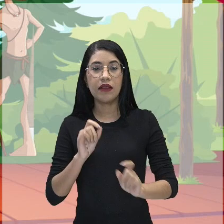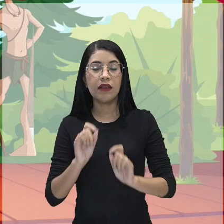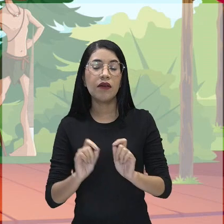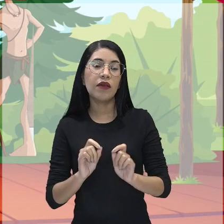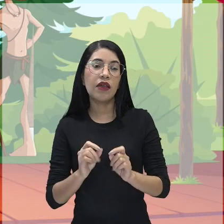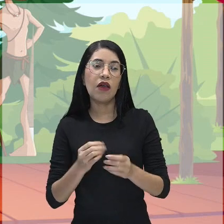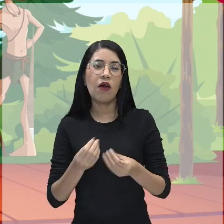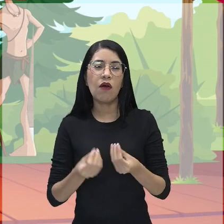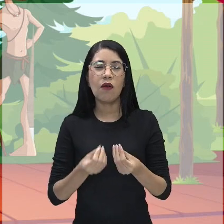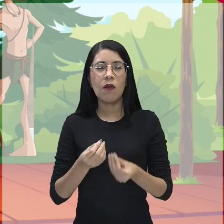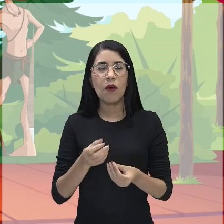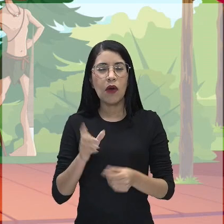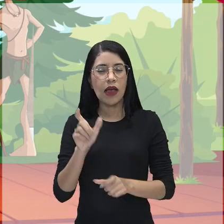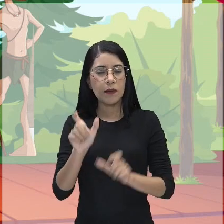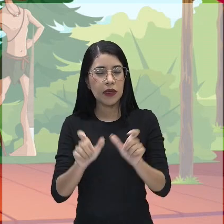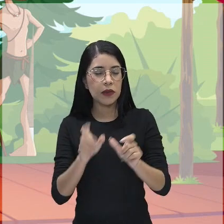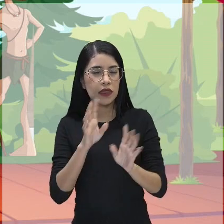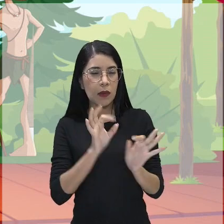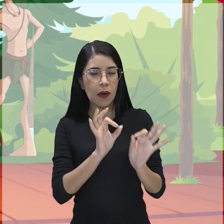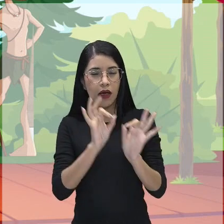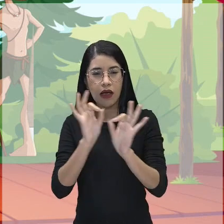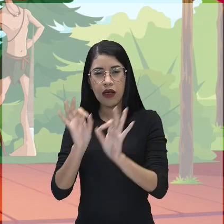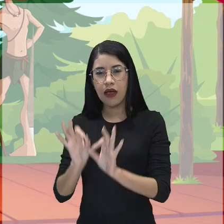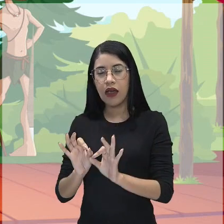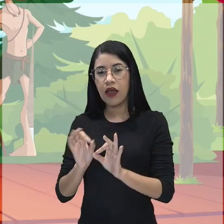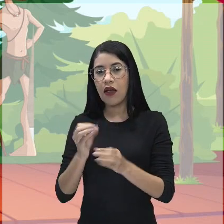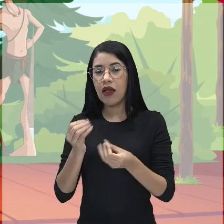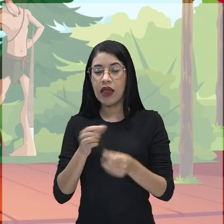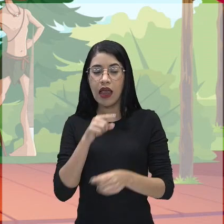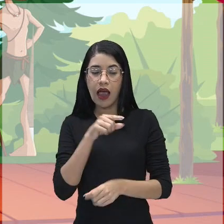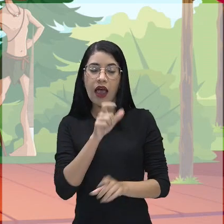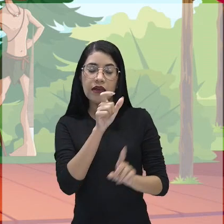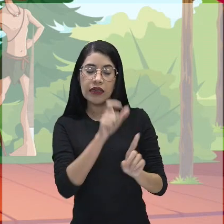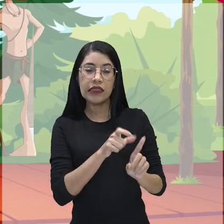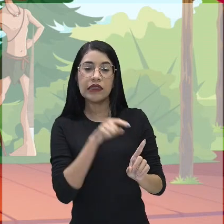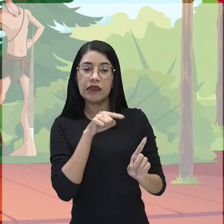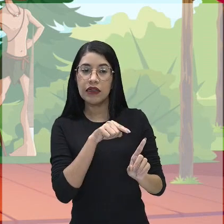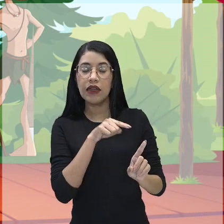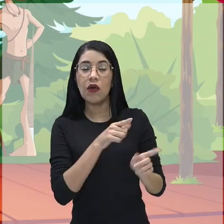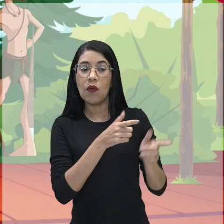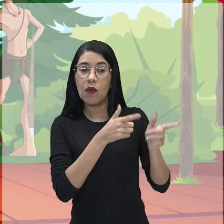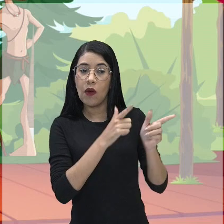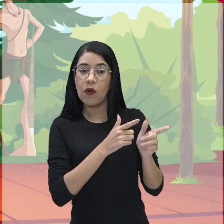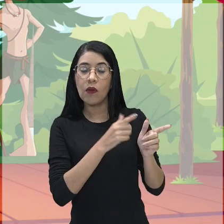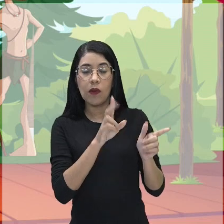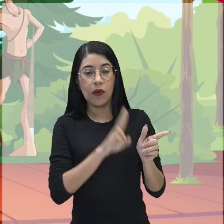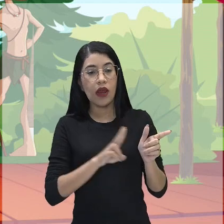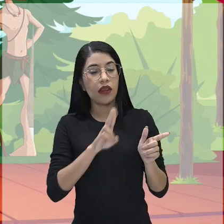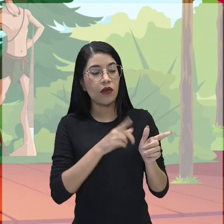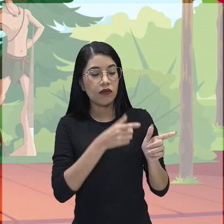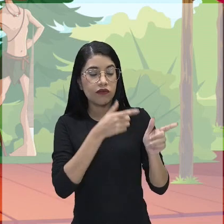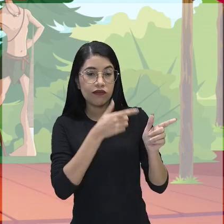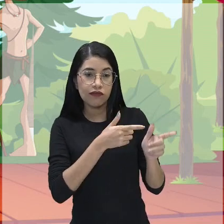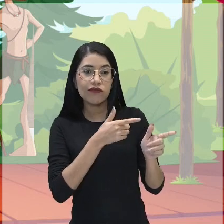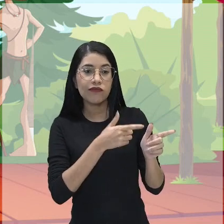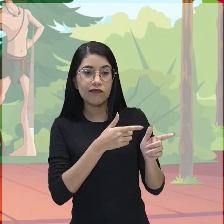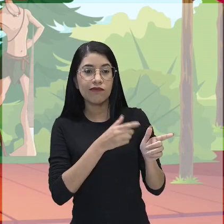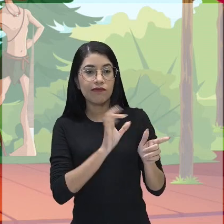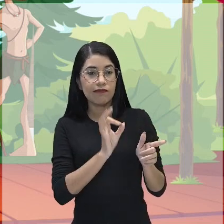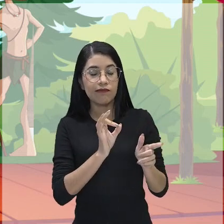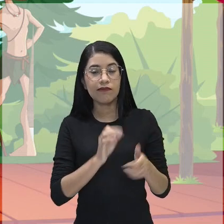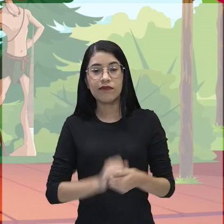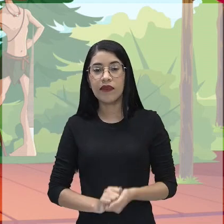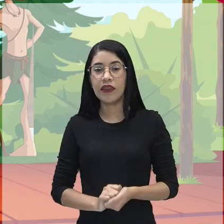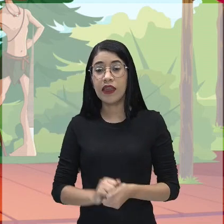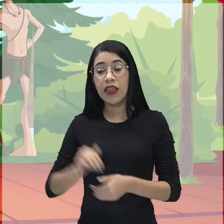certificar o espectador, você que está assistindo, que ele é o caçador, porque ele está segurando uma arma, certo? E quais são